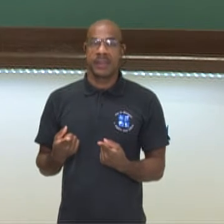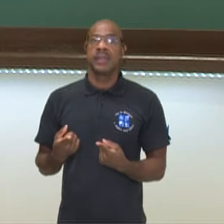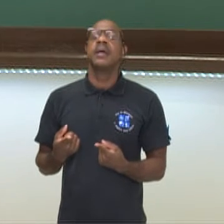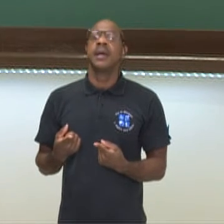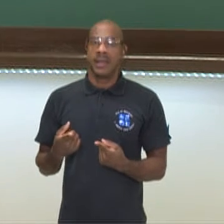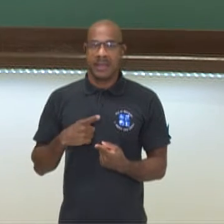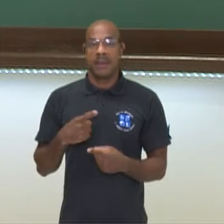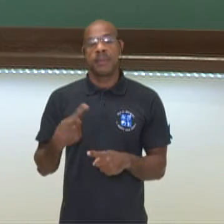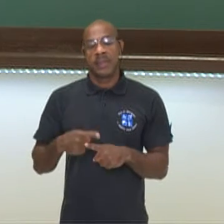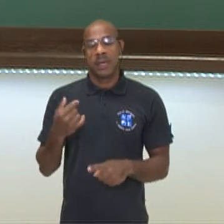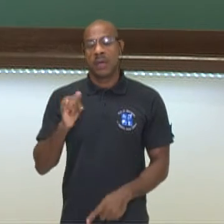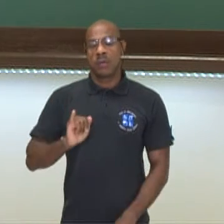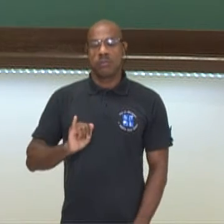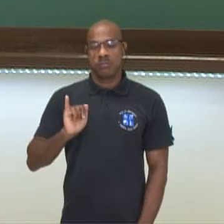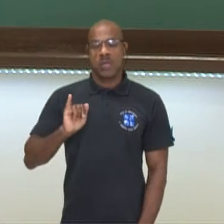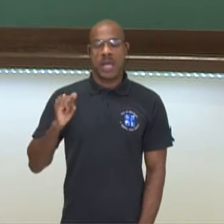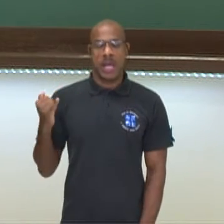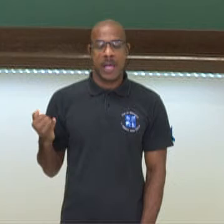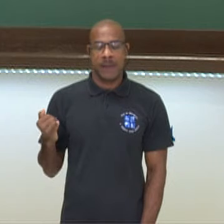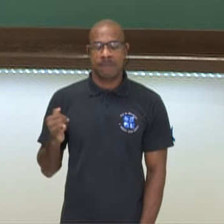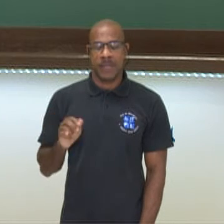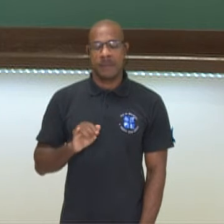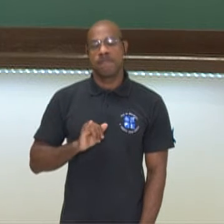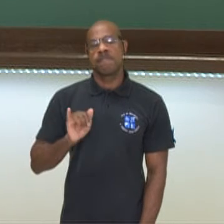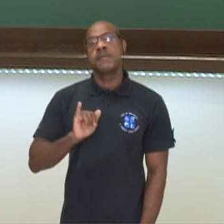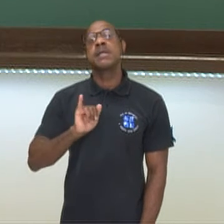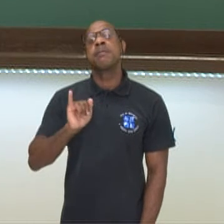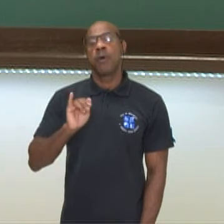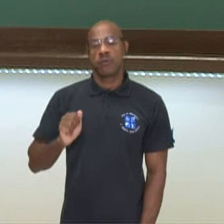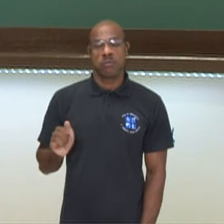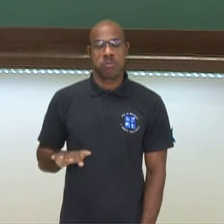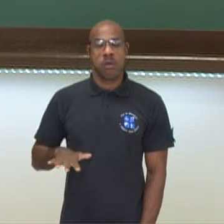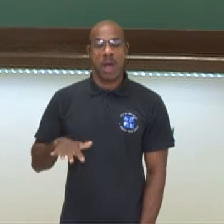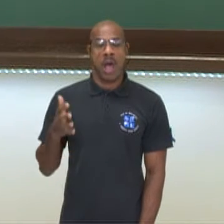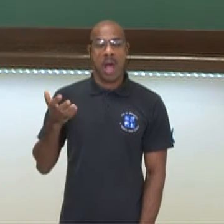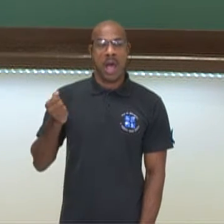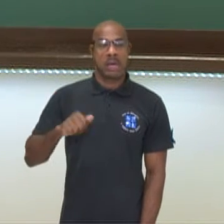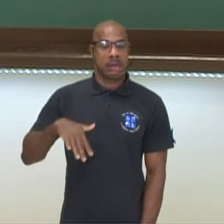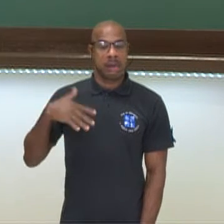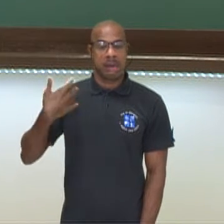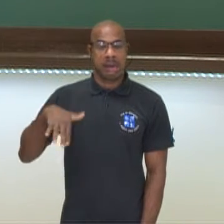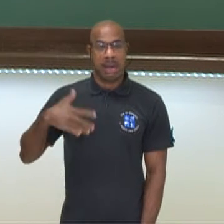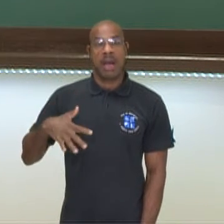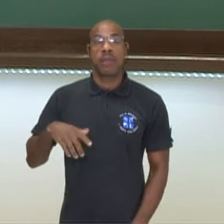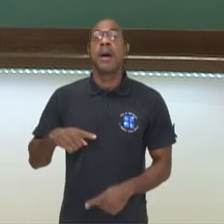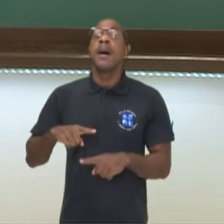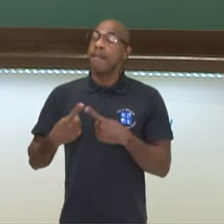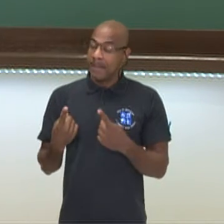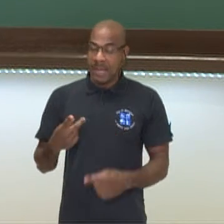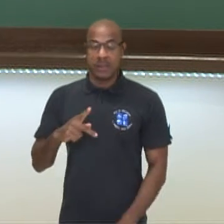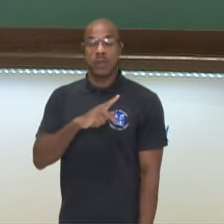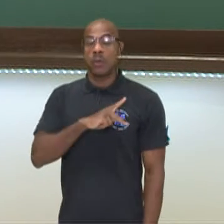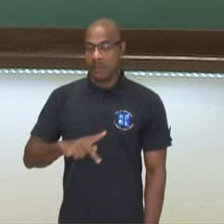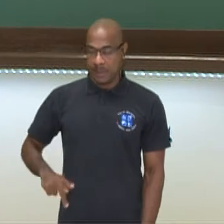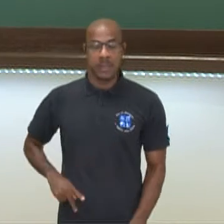aí na saúde, na educação, no transporte, na habitação, alimentação,